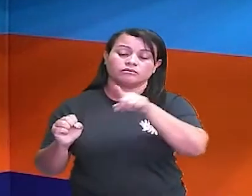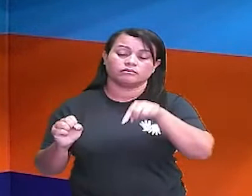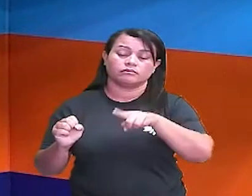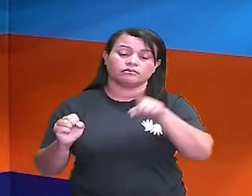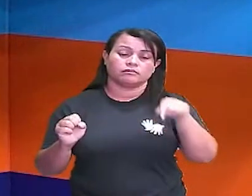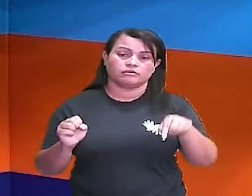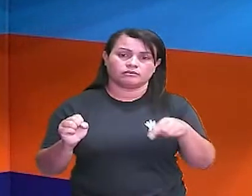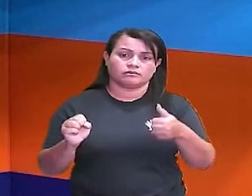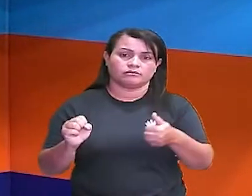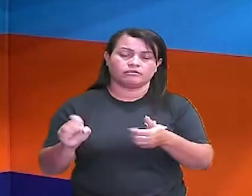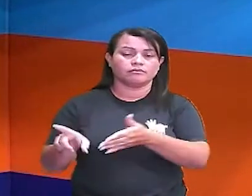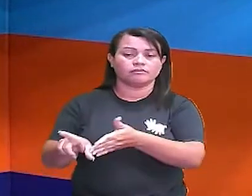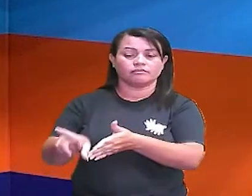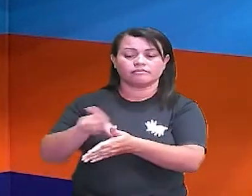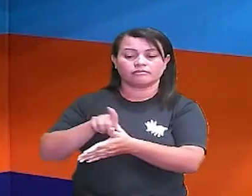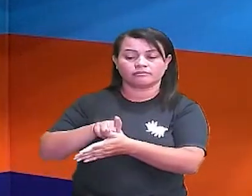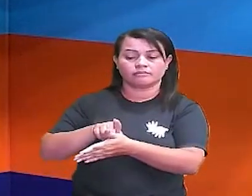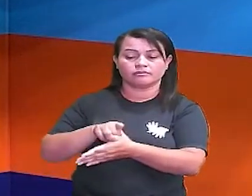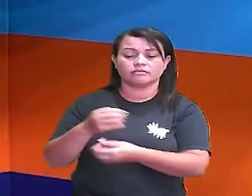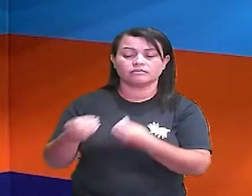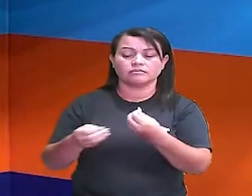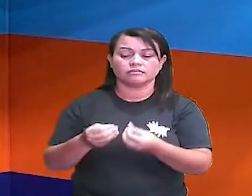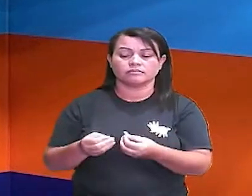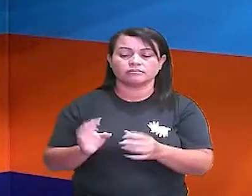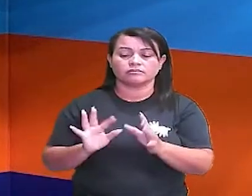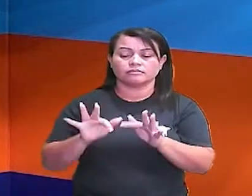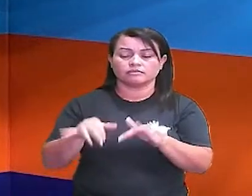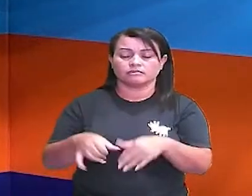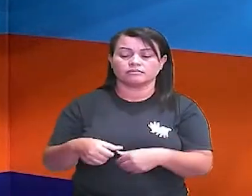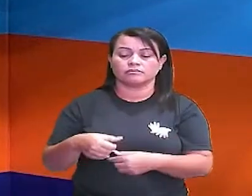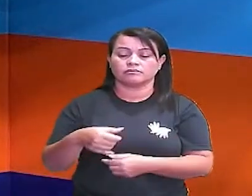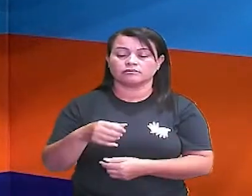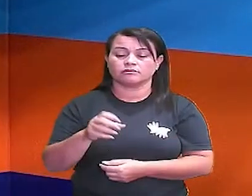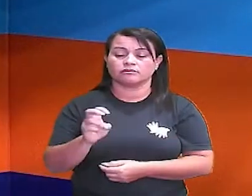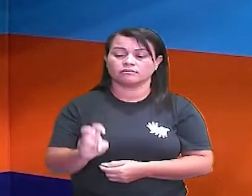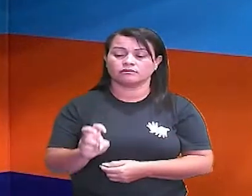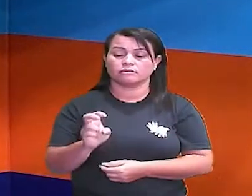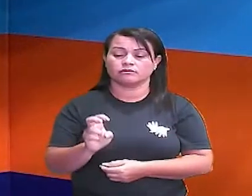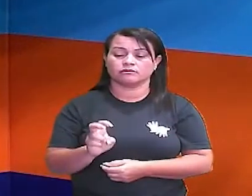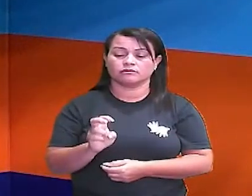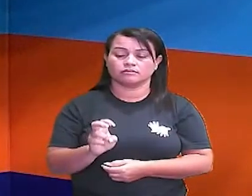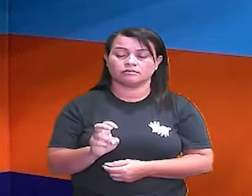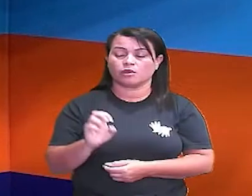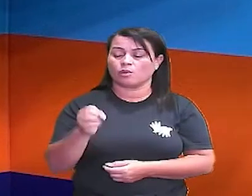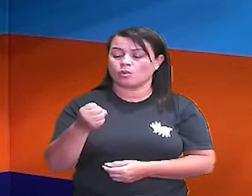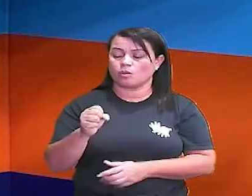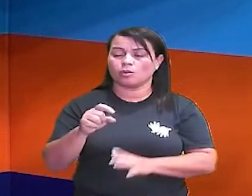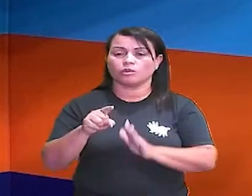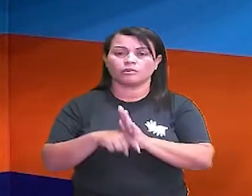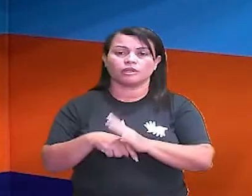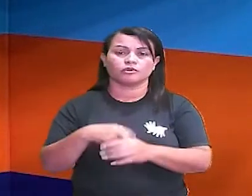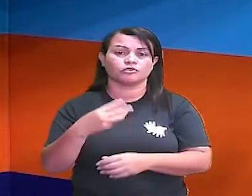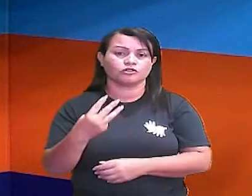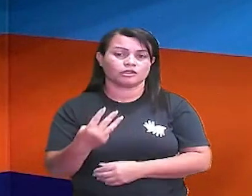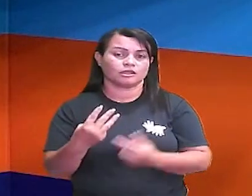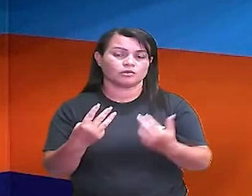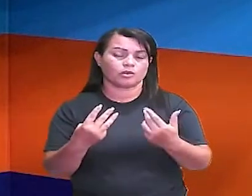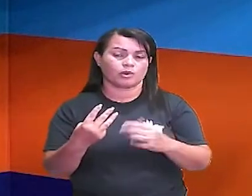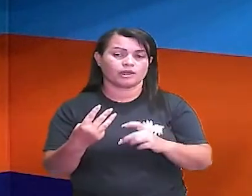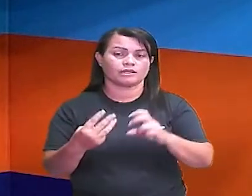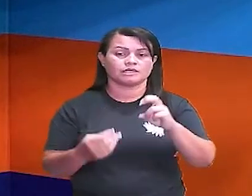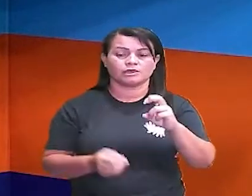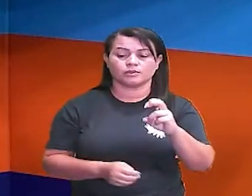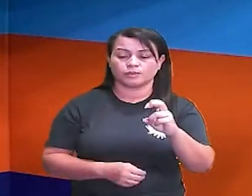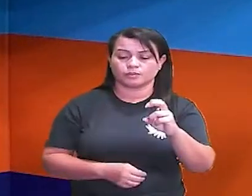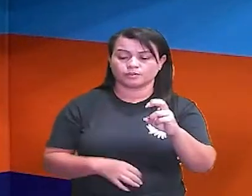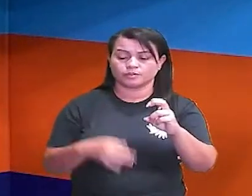1, 2, 3. E aí a gente terminou no 5. Então, 8 menos 3,